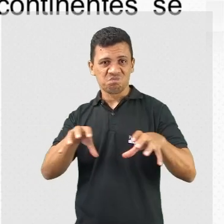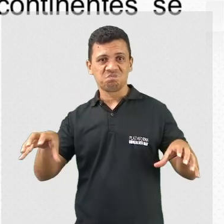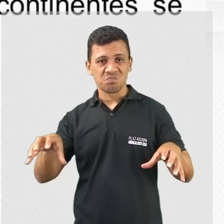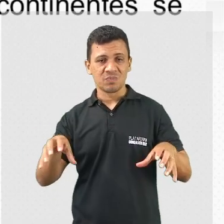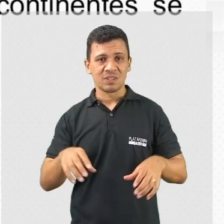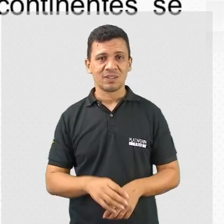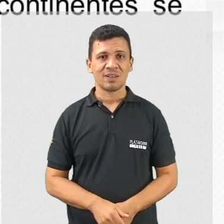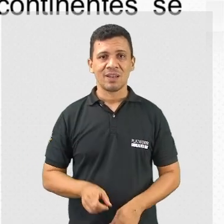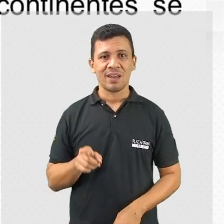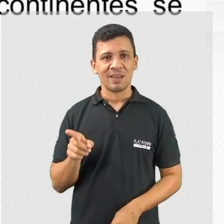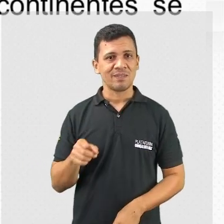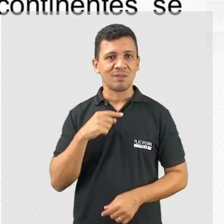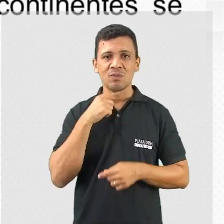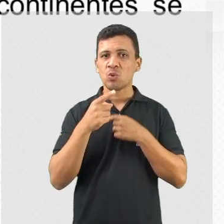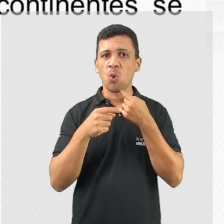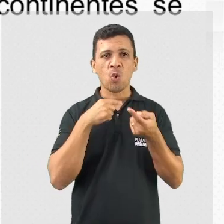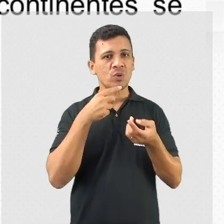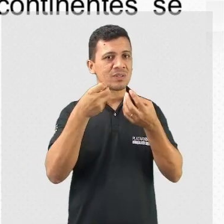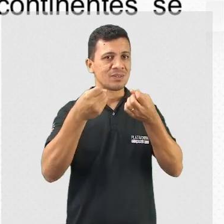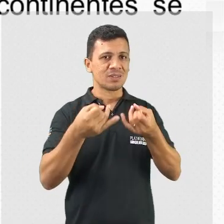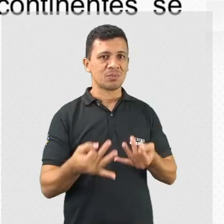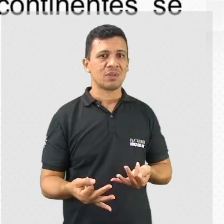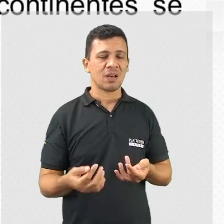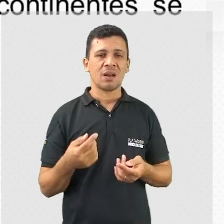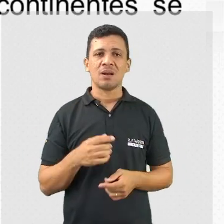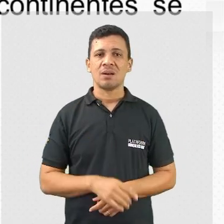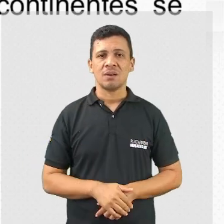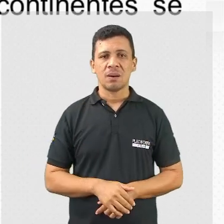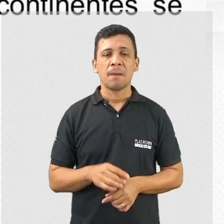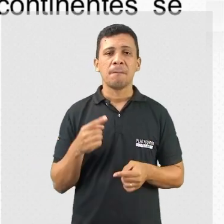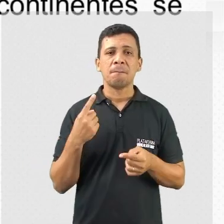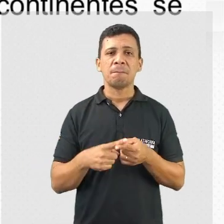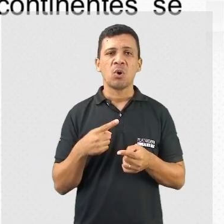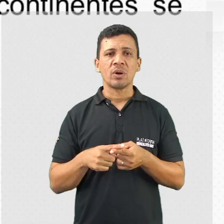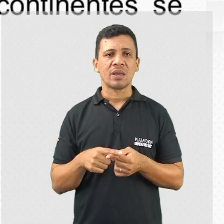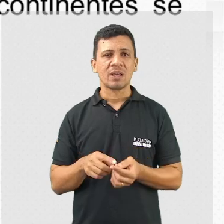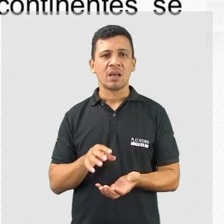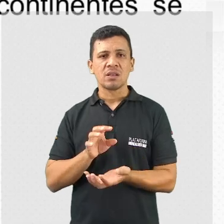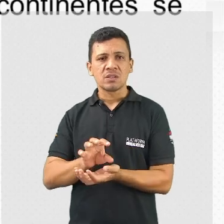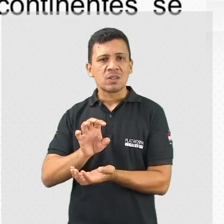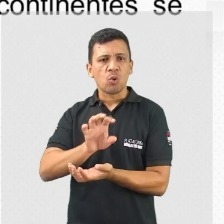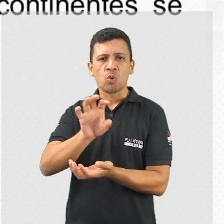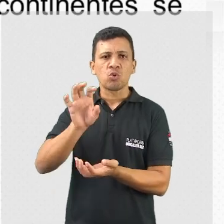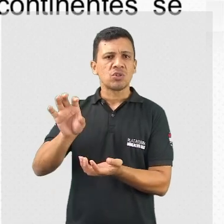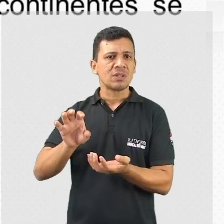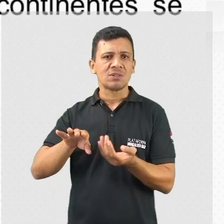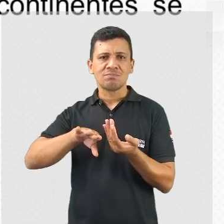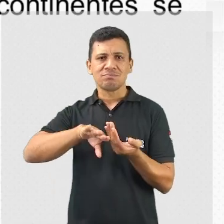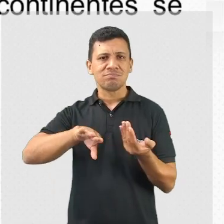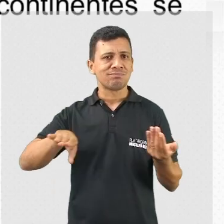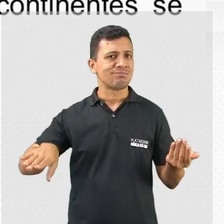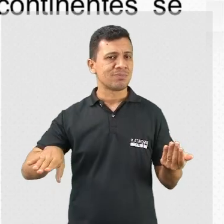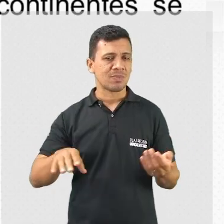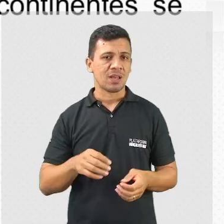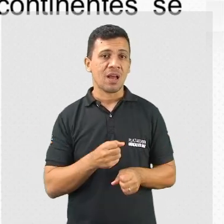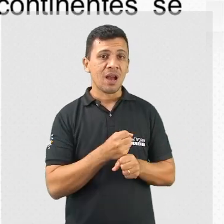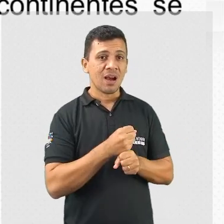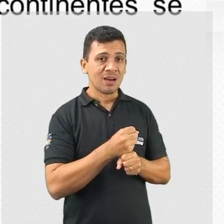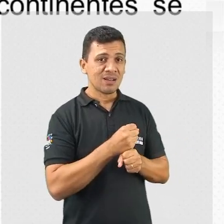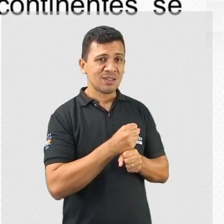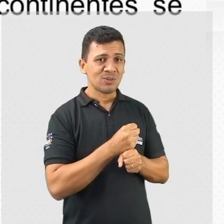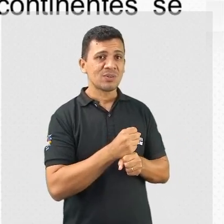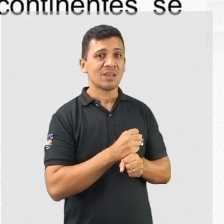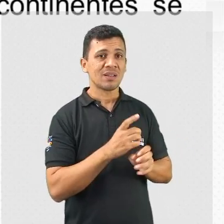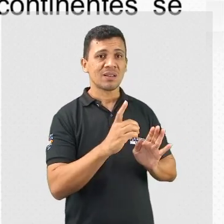conseguiu explicar por que esses continentes eles se fragmentaram. Mas anos depois, para a década